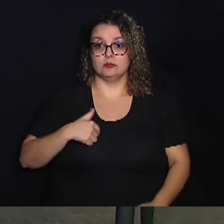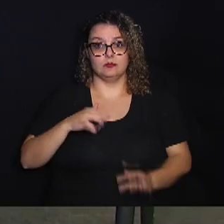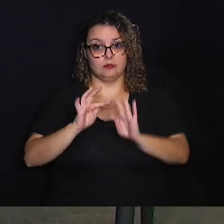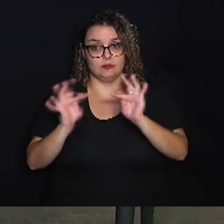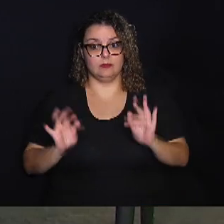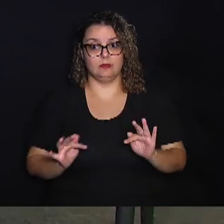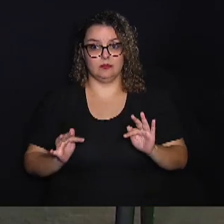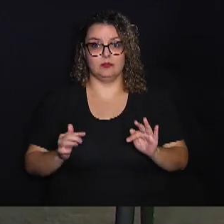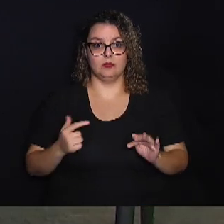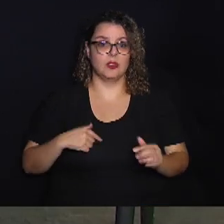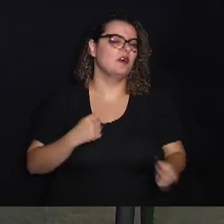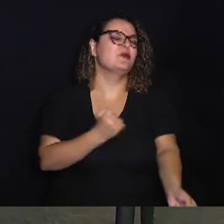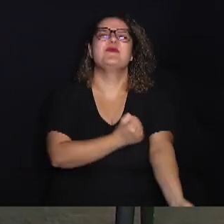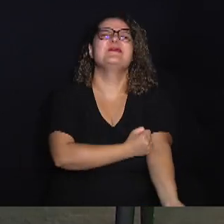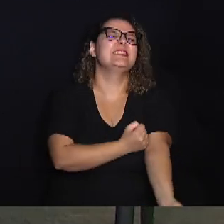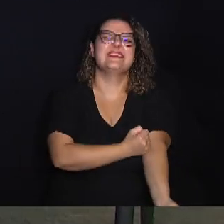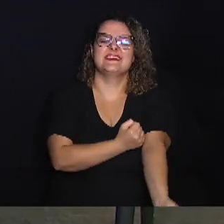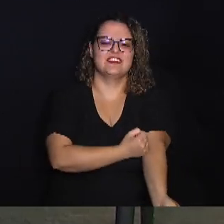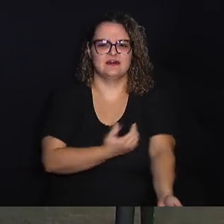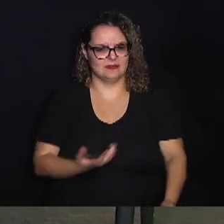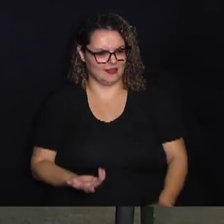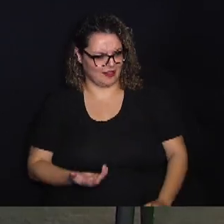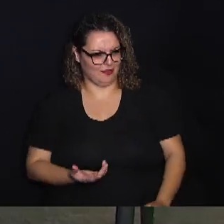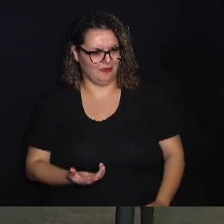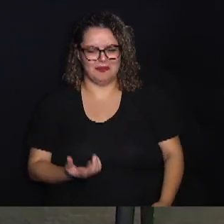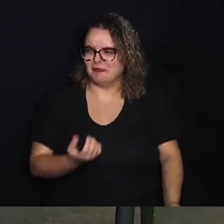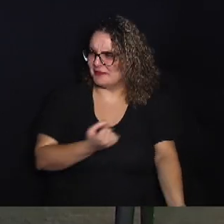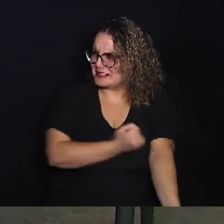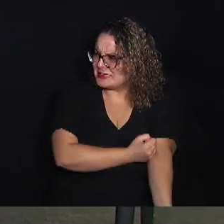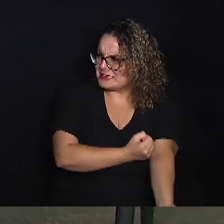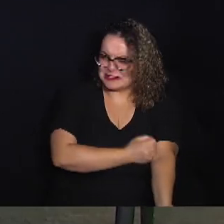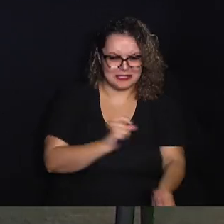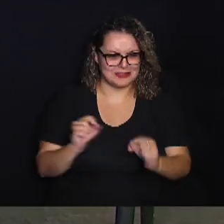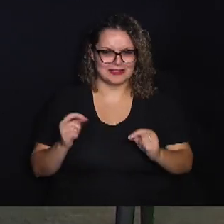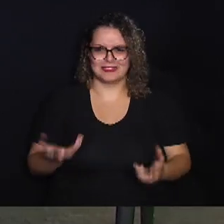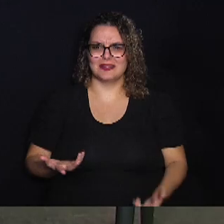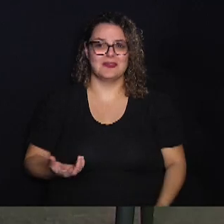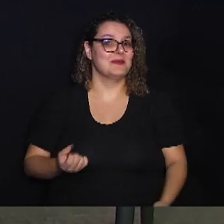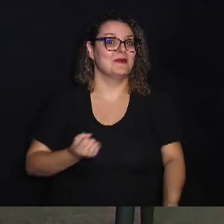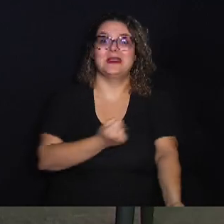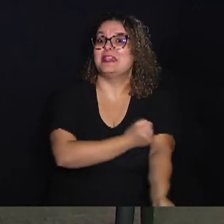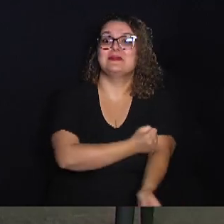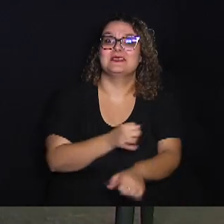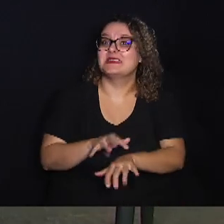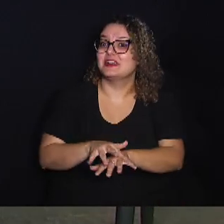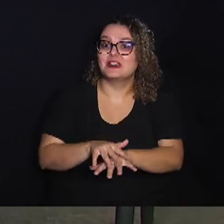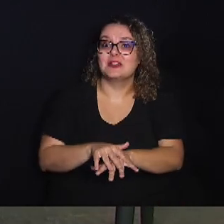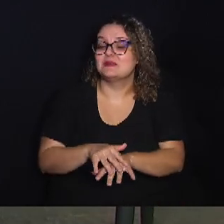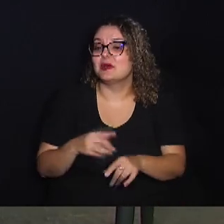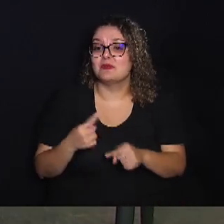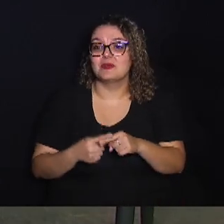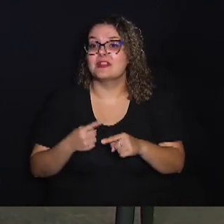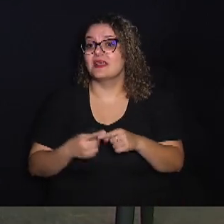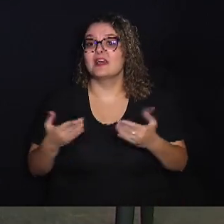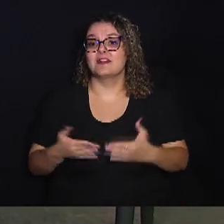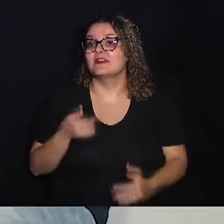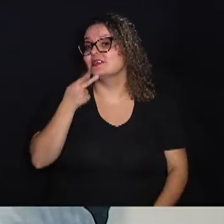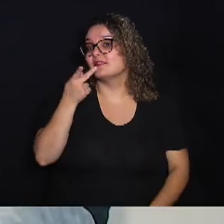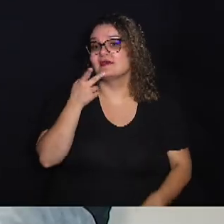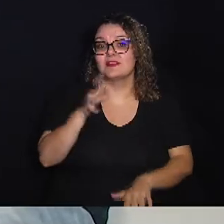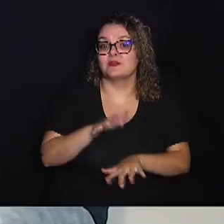estou viciado. Mas eu falei, mas viciado? Viciado em quê? Estou viciado em braille, porque agora eu só falo do